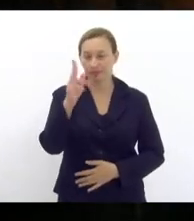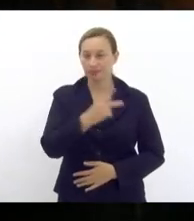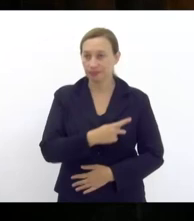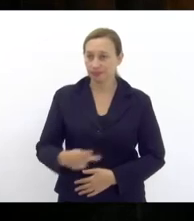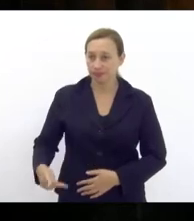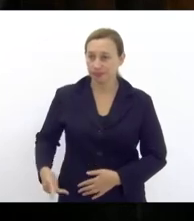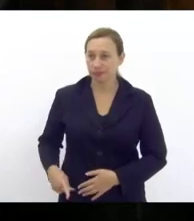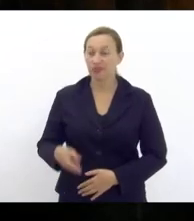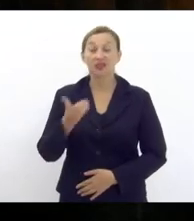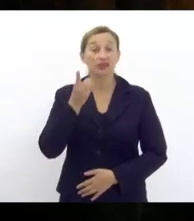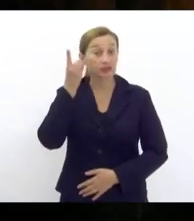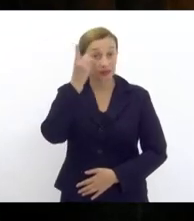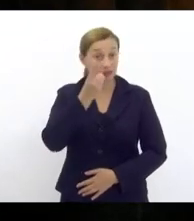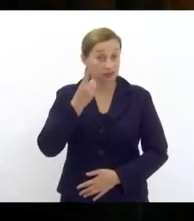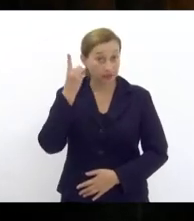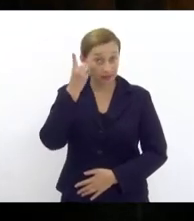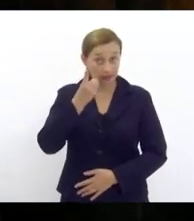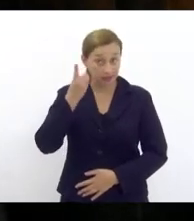deputado